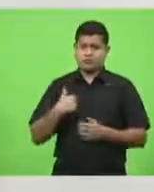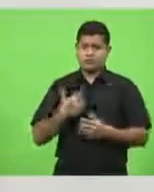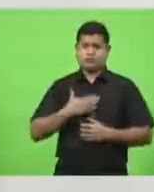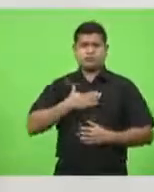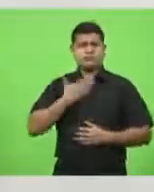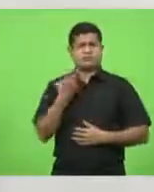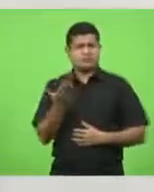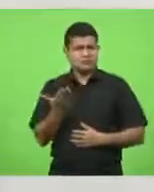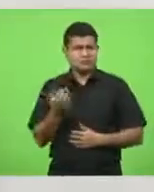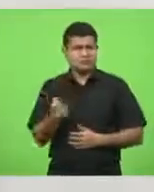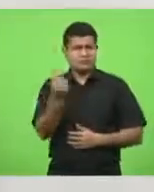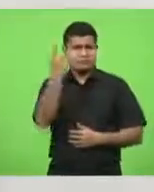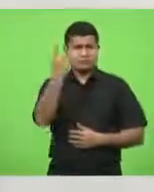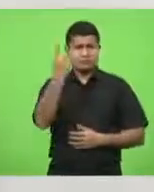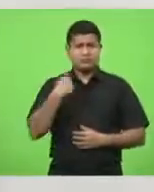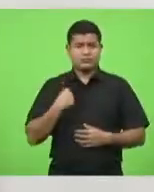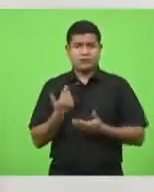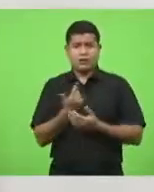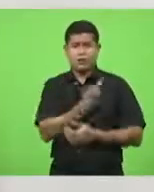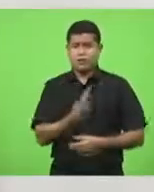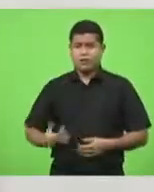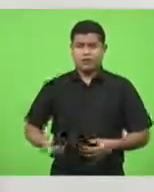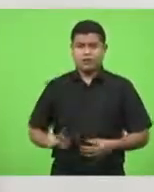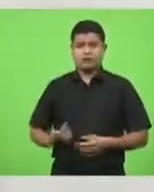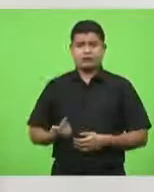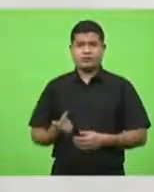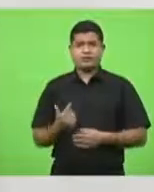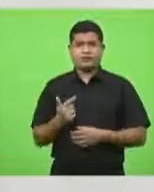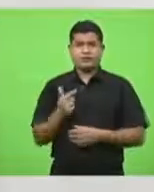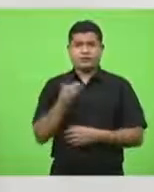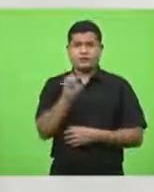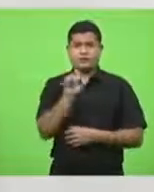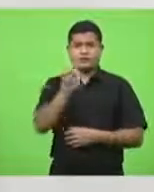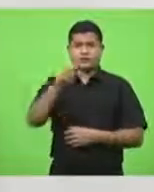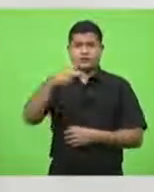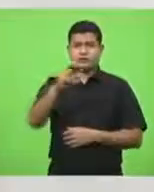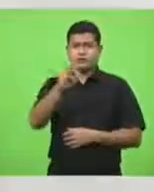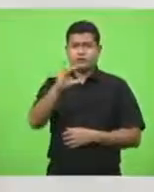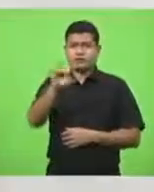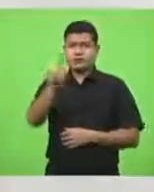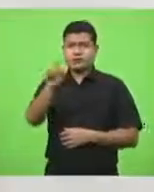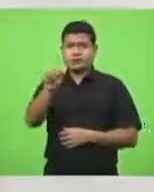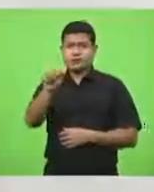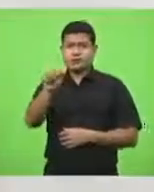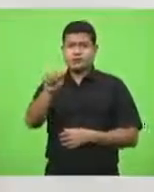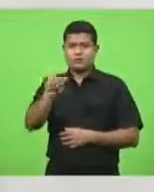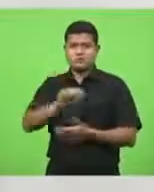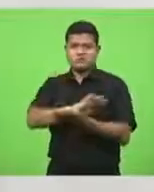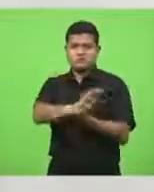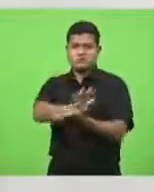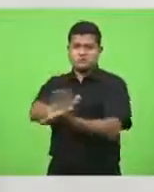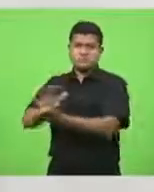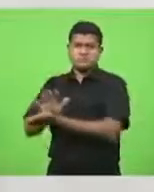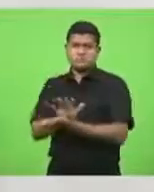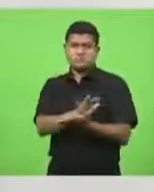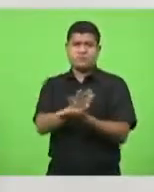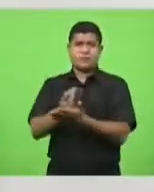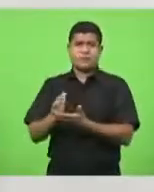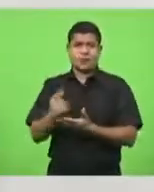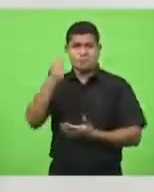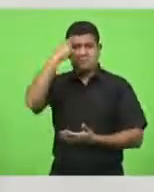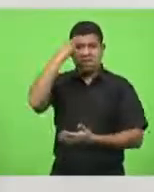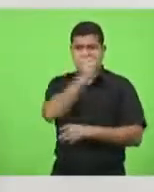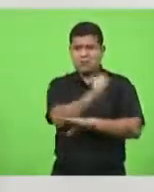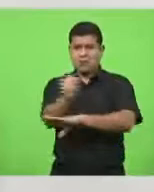que um governo genocida, onde o Brasil é entre os países do BRICS, não estou falando de países pequenos, não, falando aqui